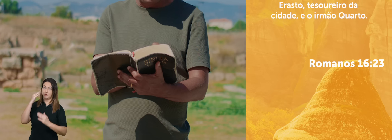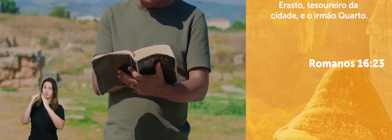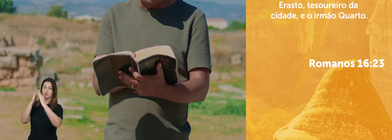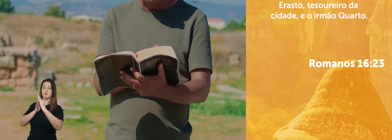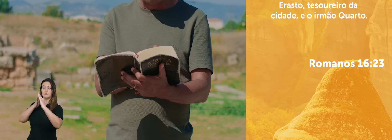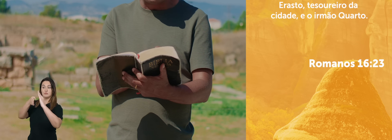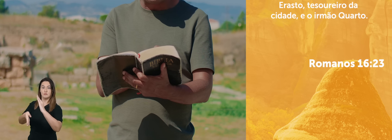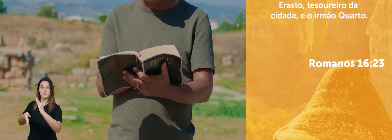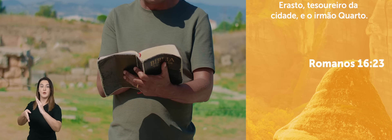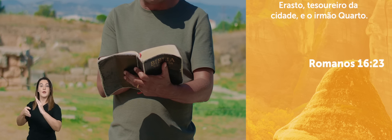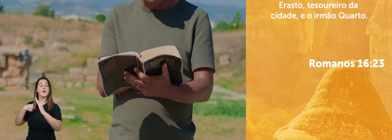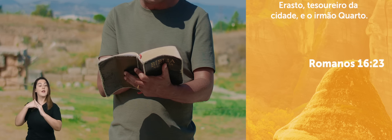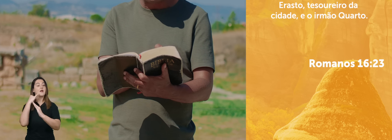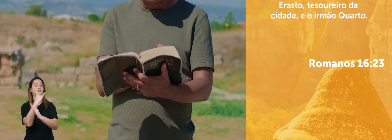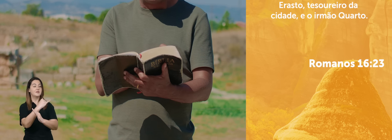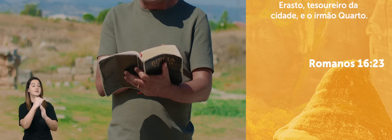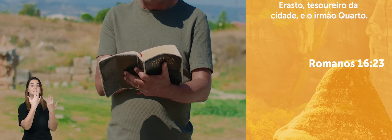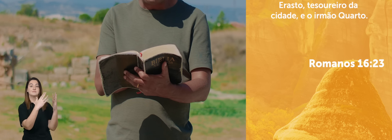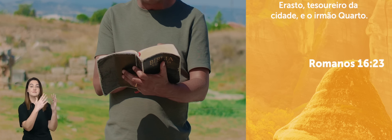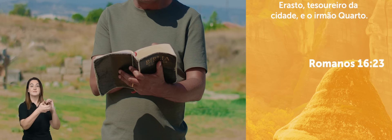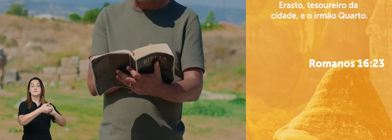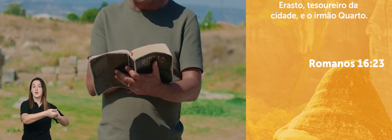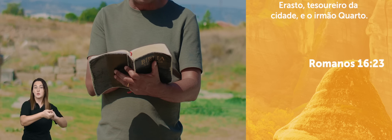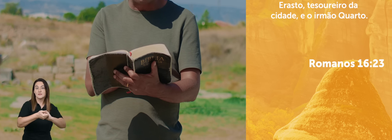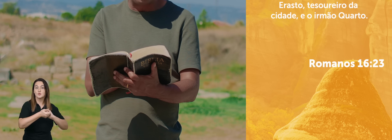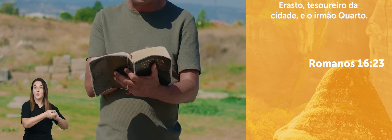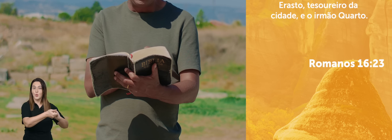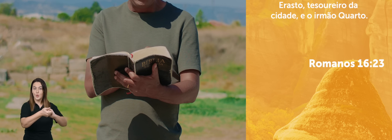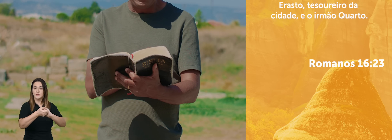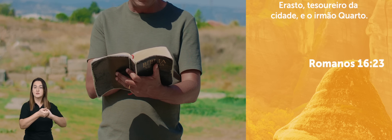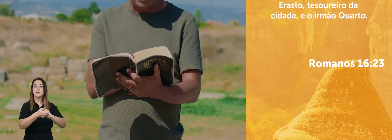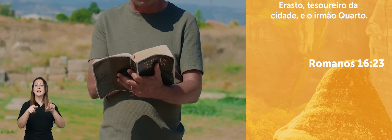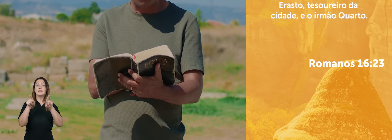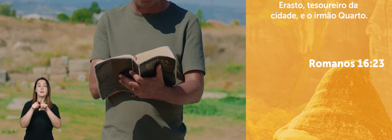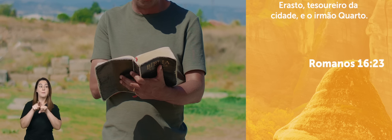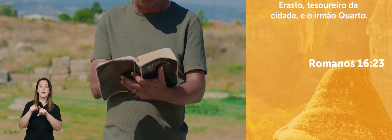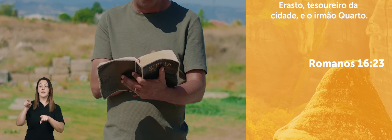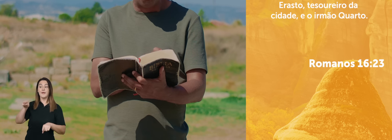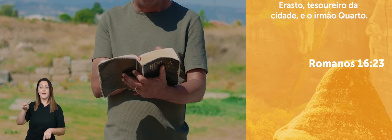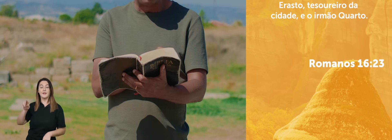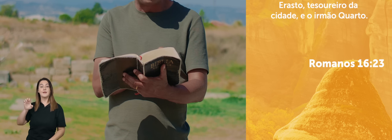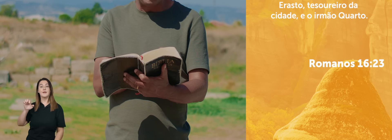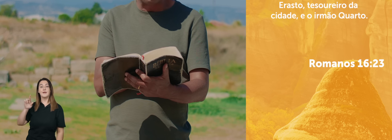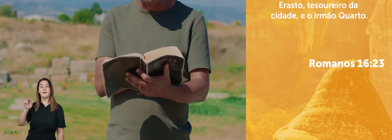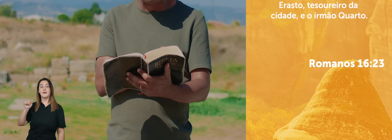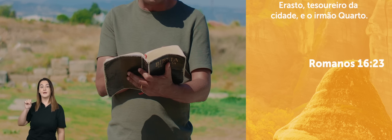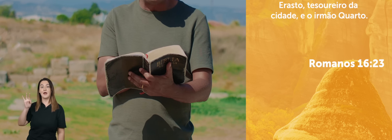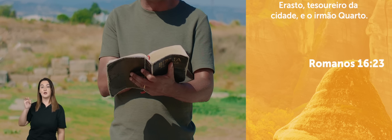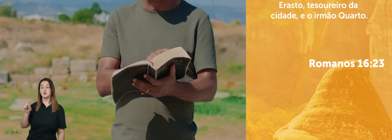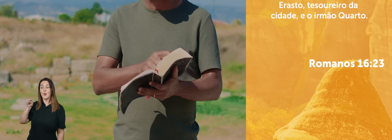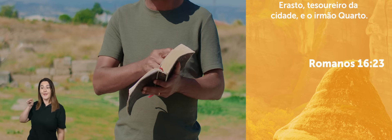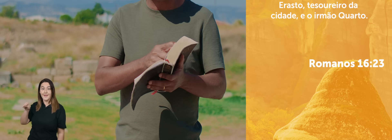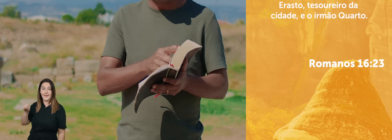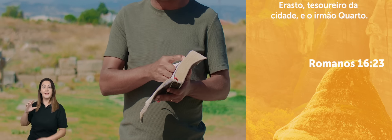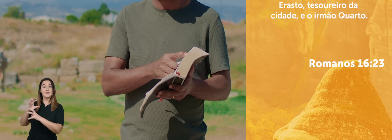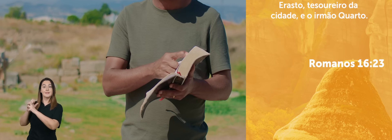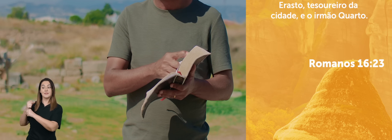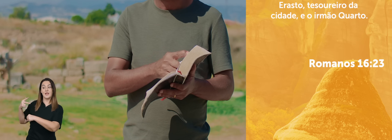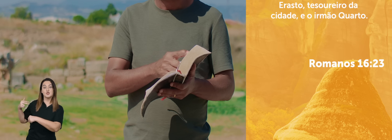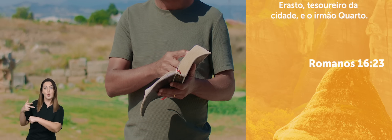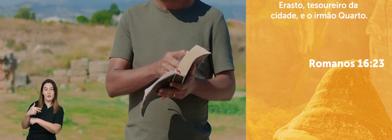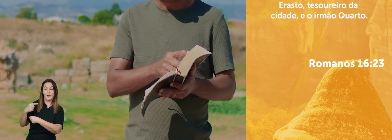toda a igreja manda saudações. Também mandam saudações Erasto, o tesoureiro da